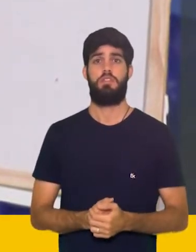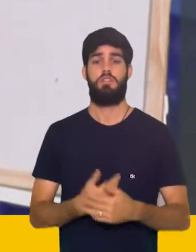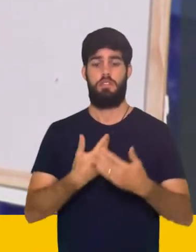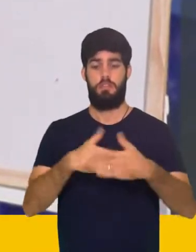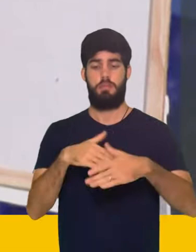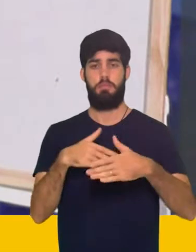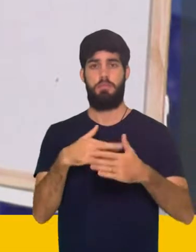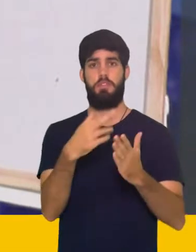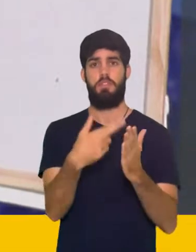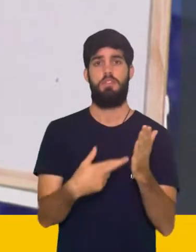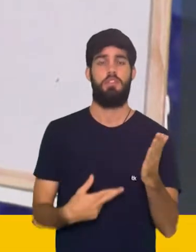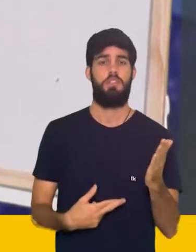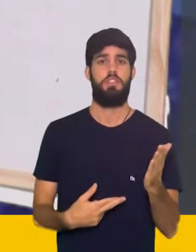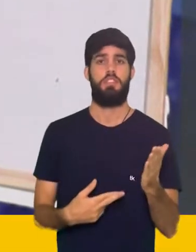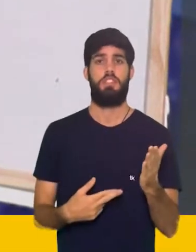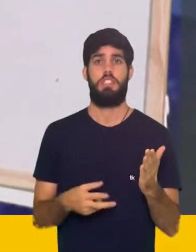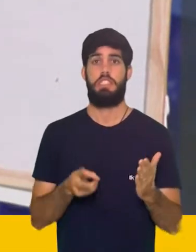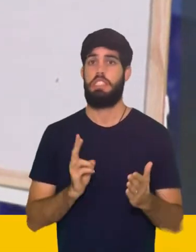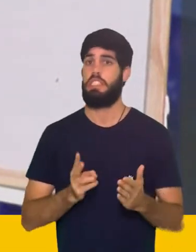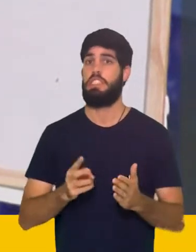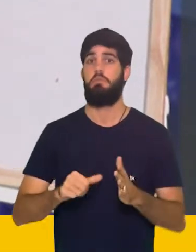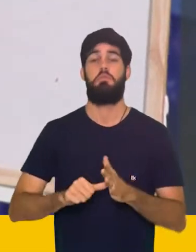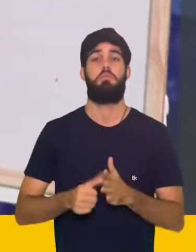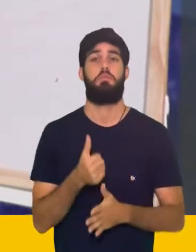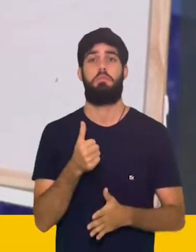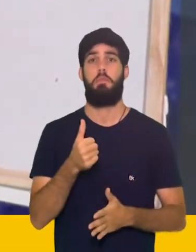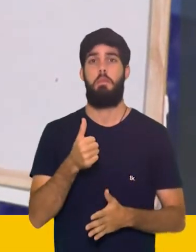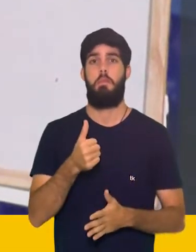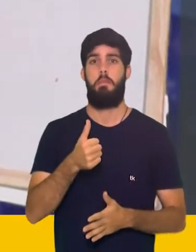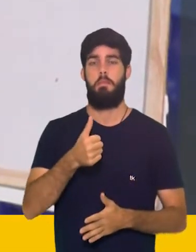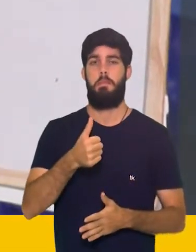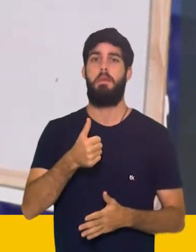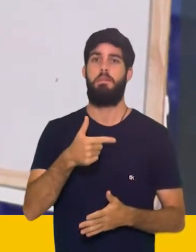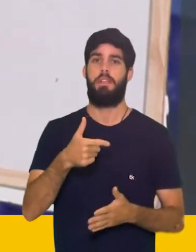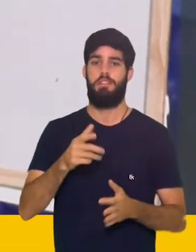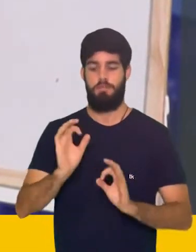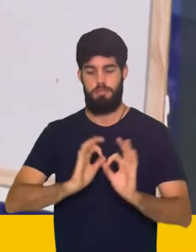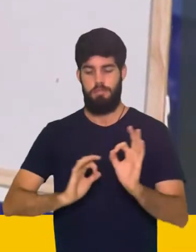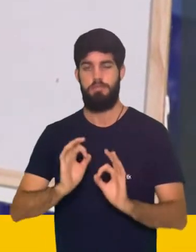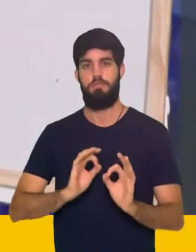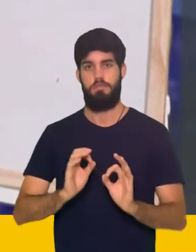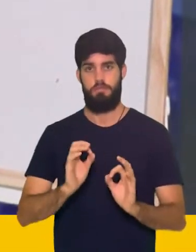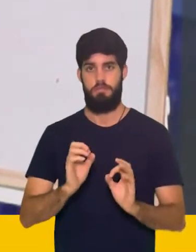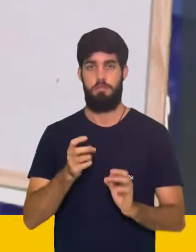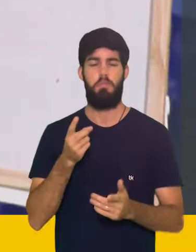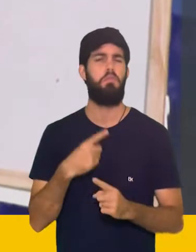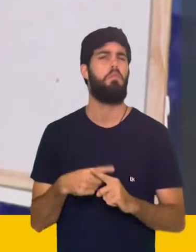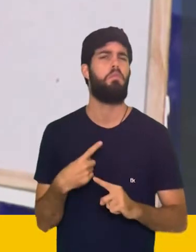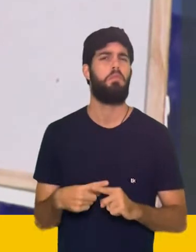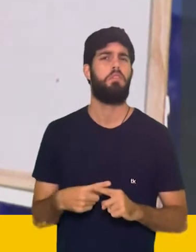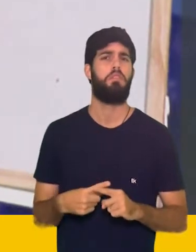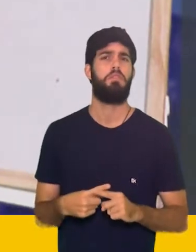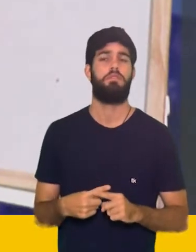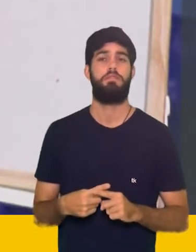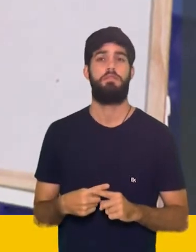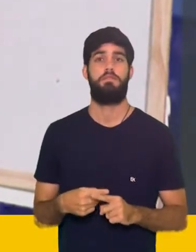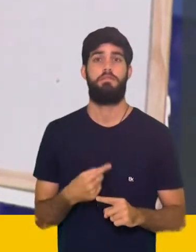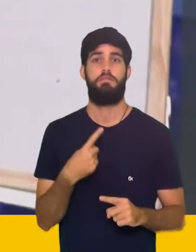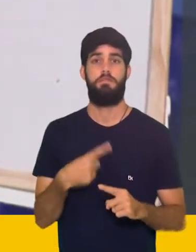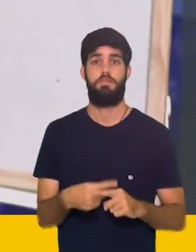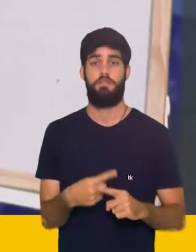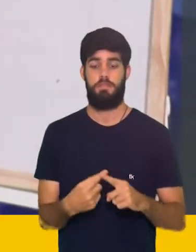redação, ela tem que ser sempre a primeira a ser feita. Sempre, sempre, sempre. Por quê?